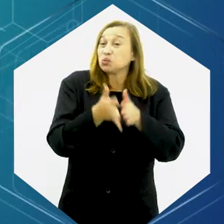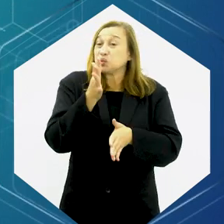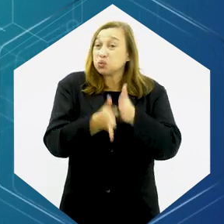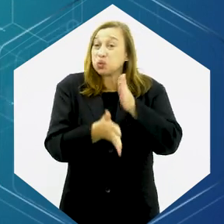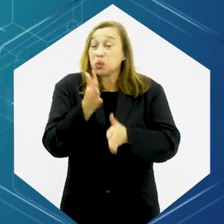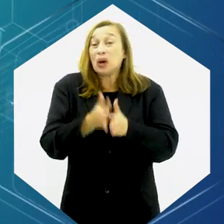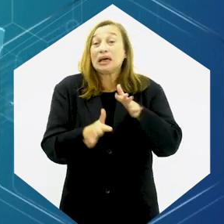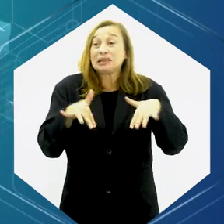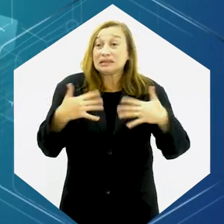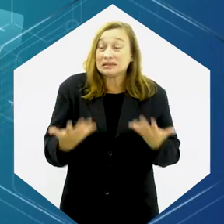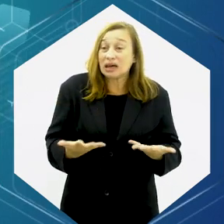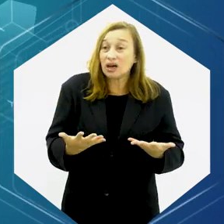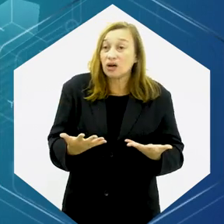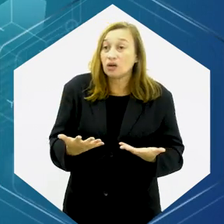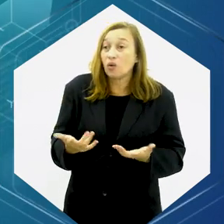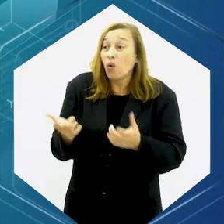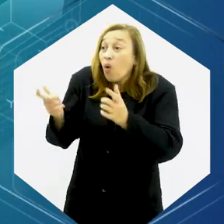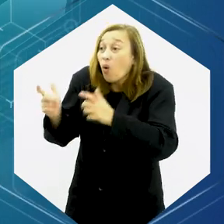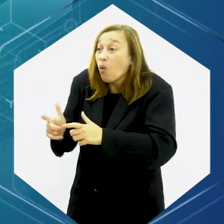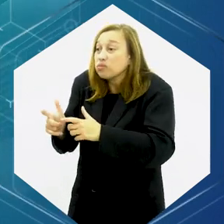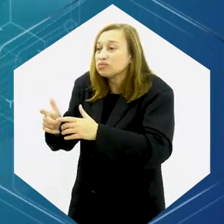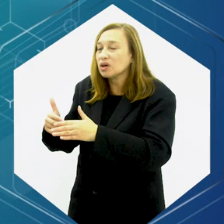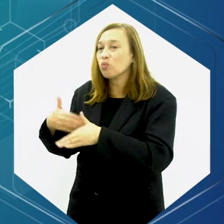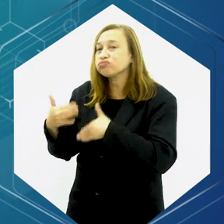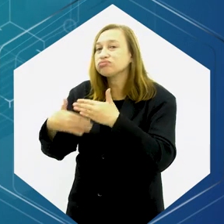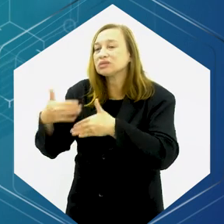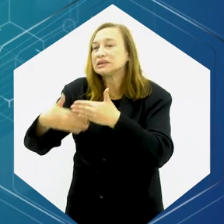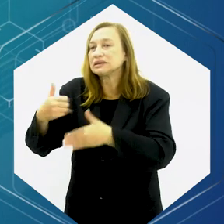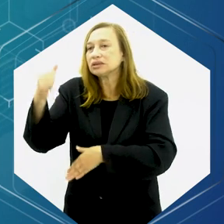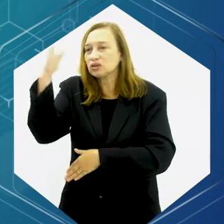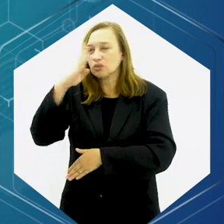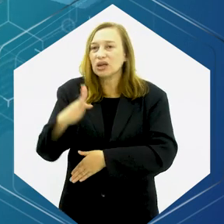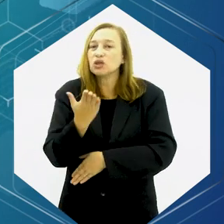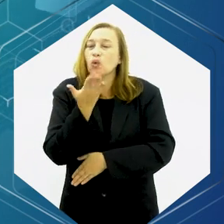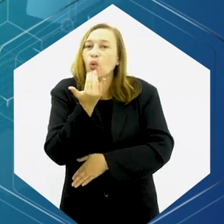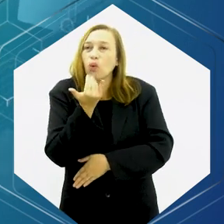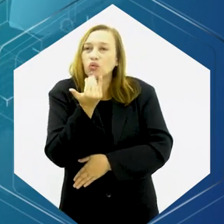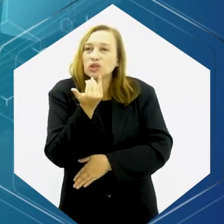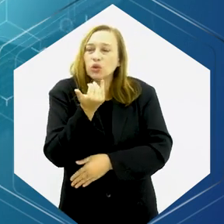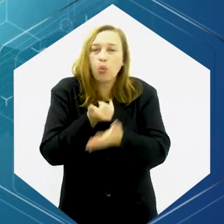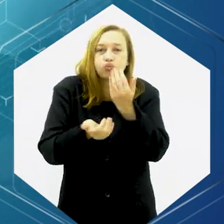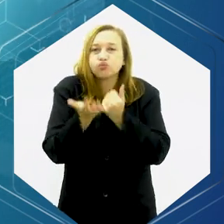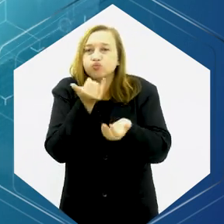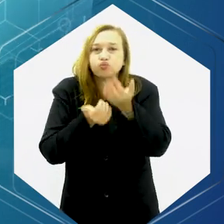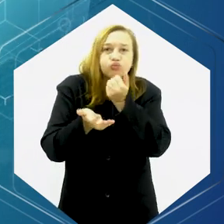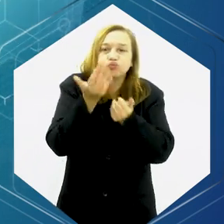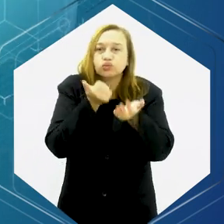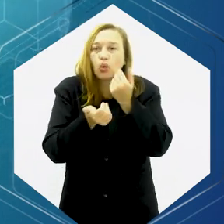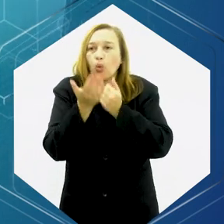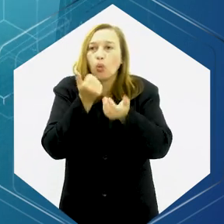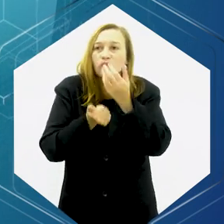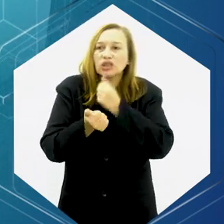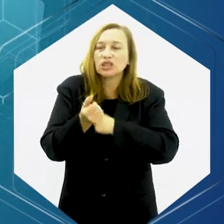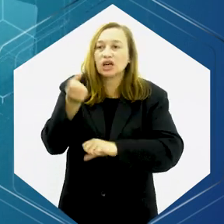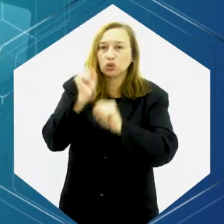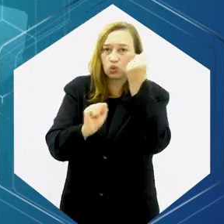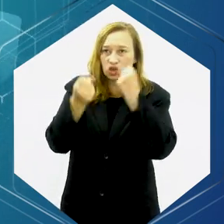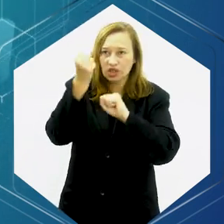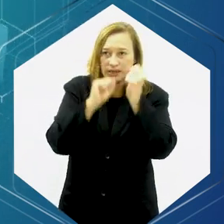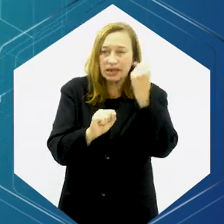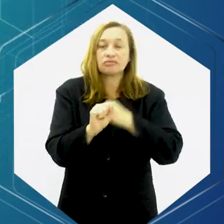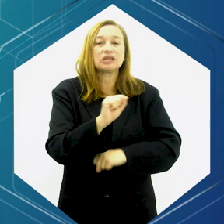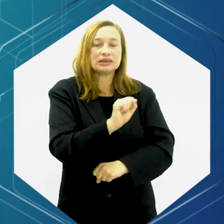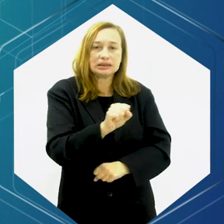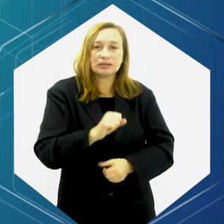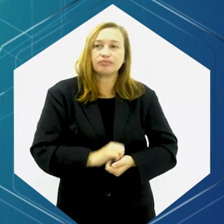complexa então certamente houve esse processo no Brasil de aumento de consumo de alimentos eh